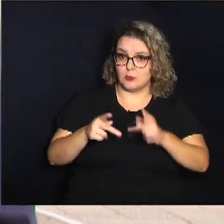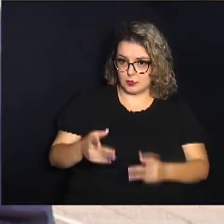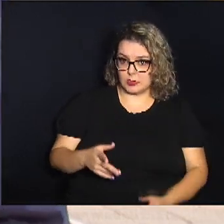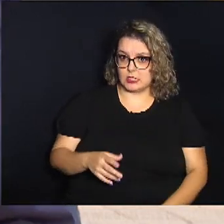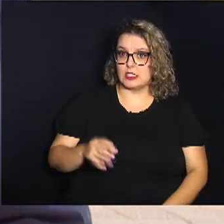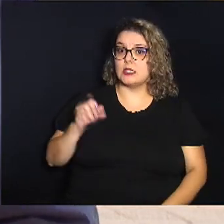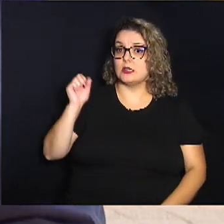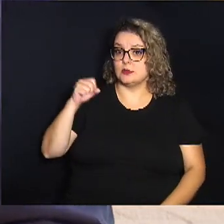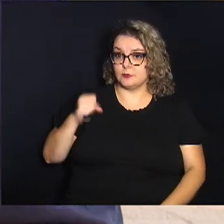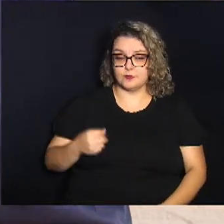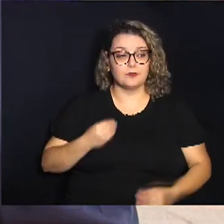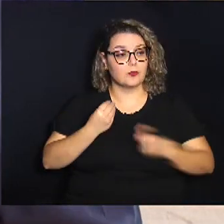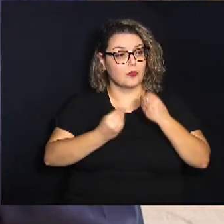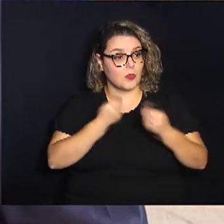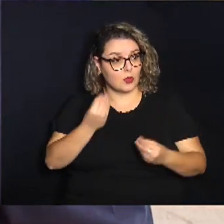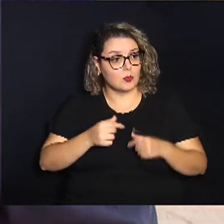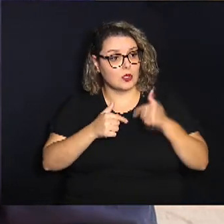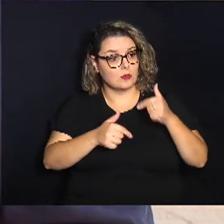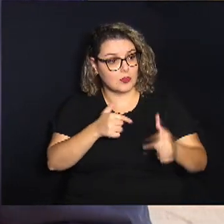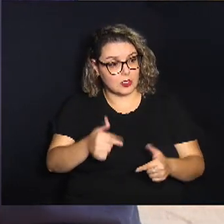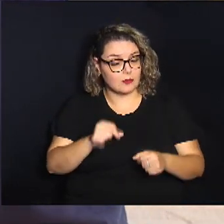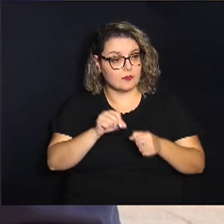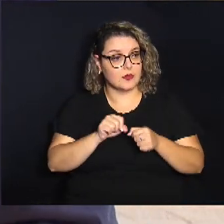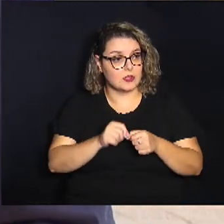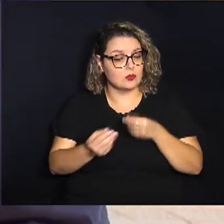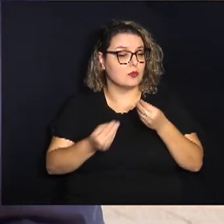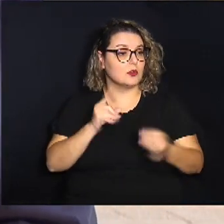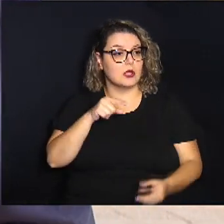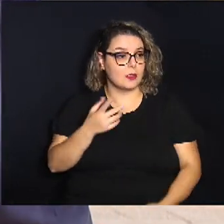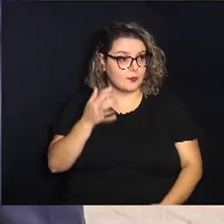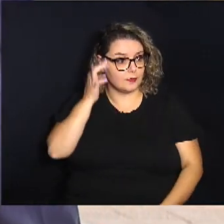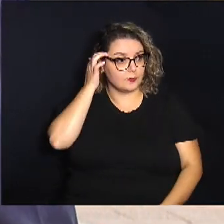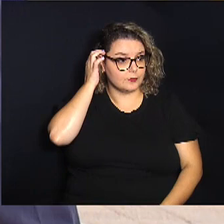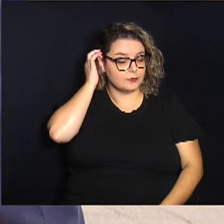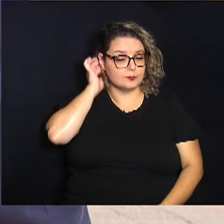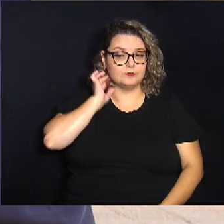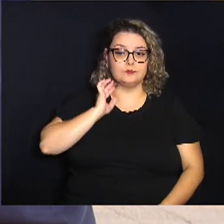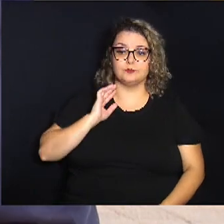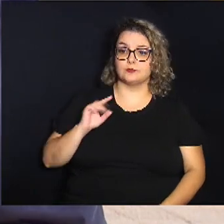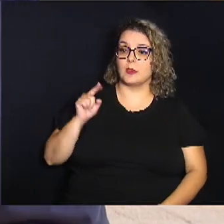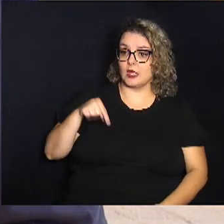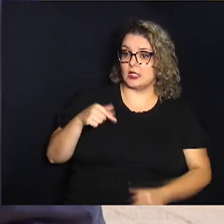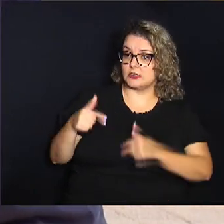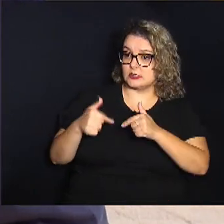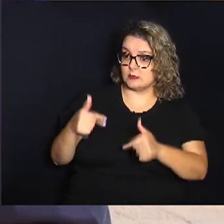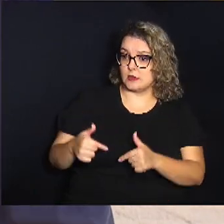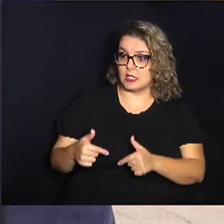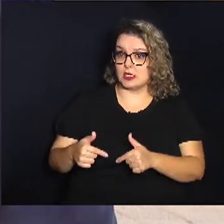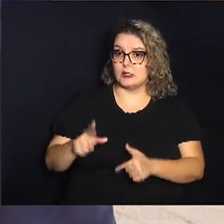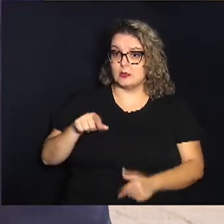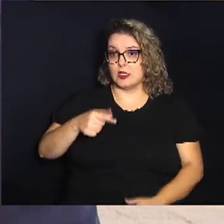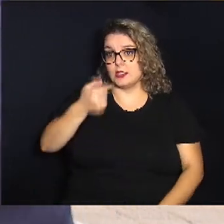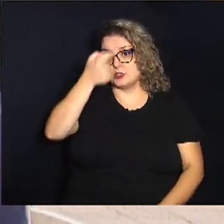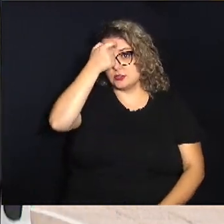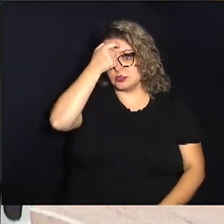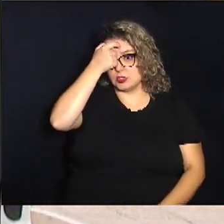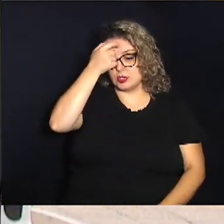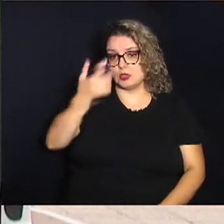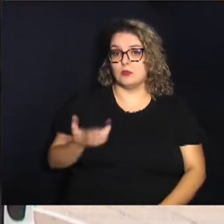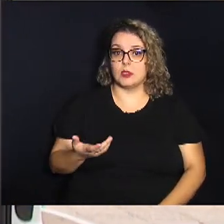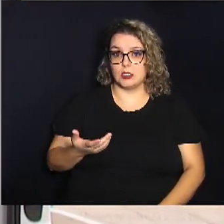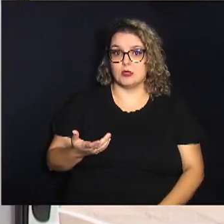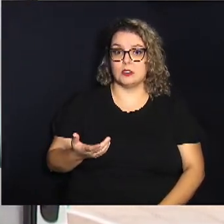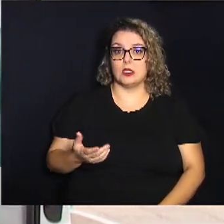Exato que é? Como que o trabalho realizado? Esse trabalho é um trabalho de conscientização aos